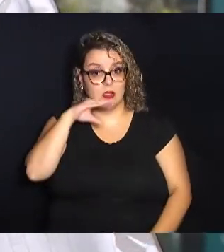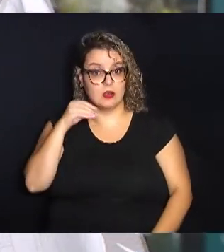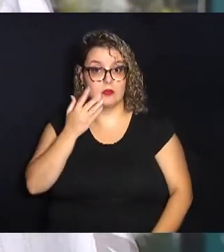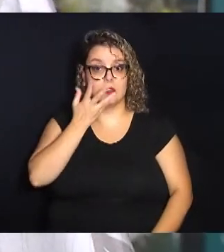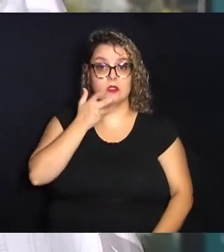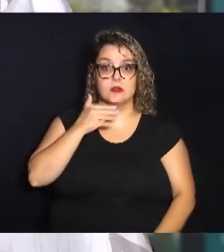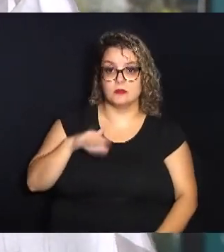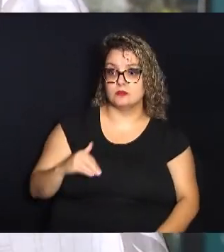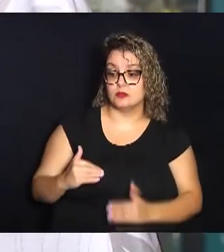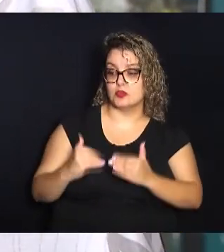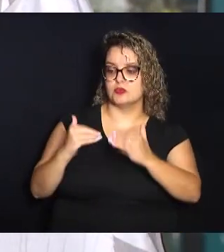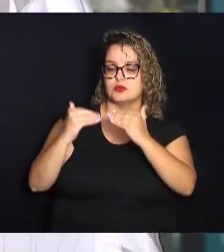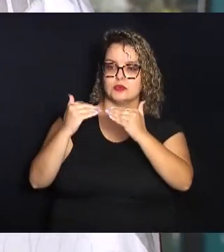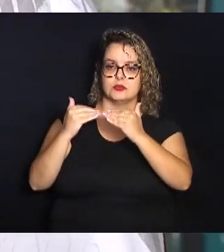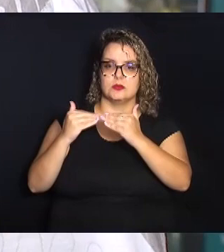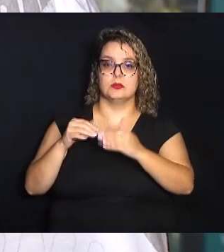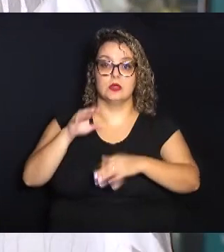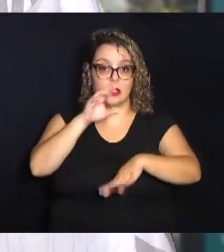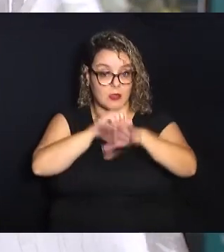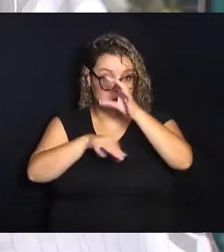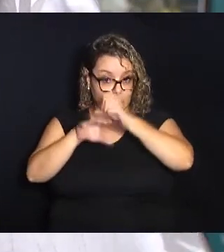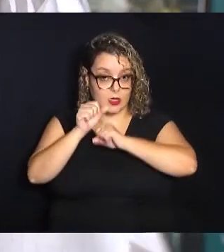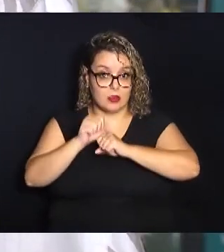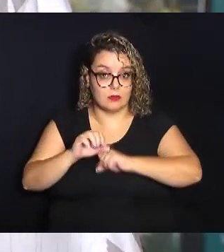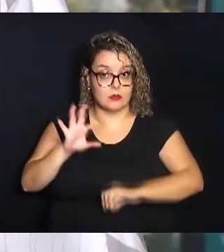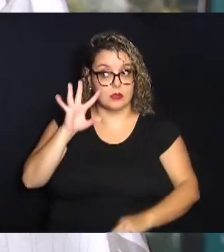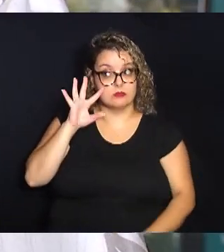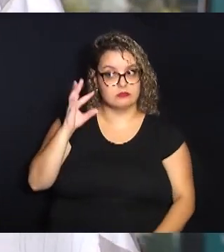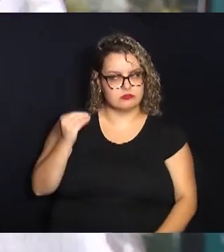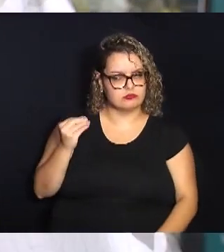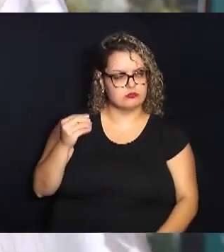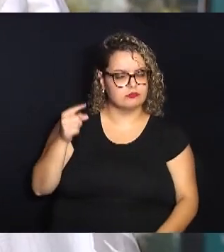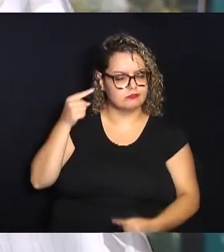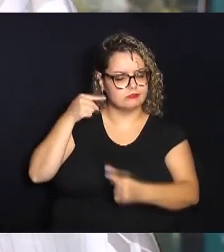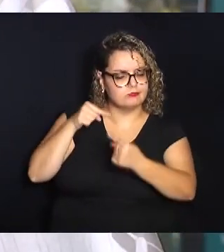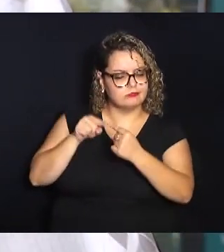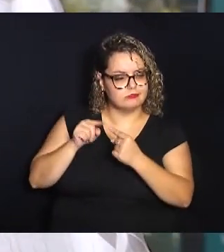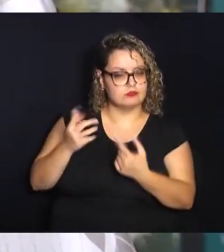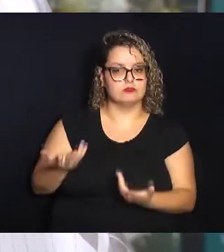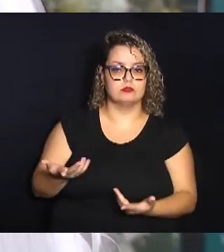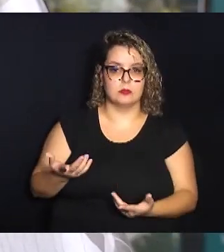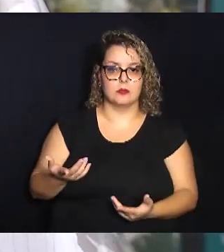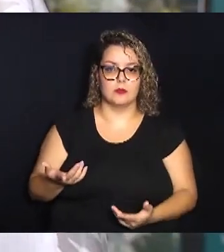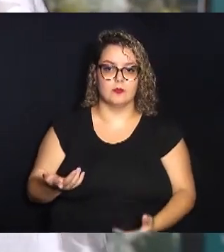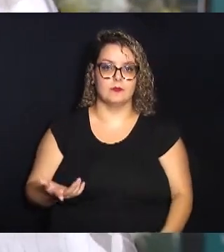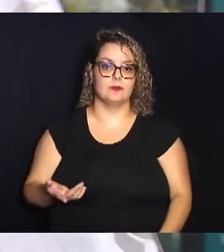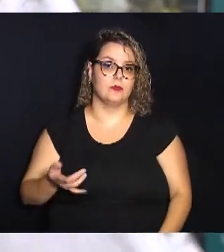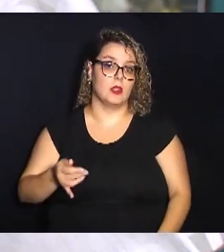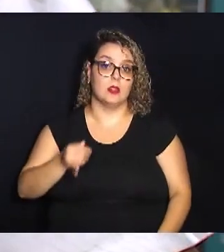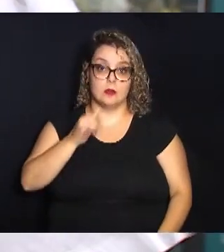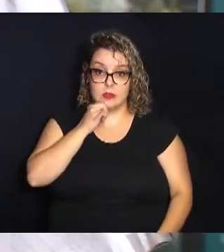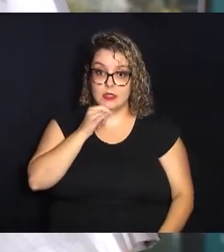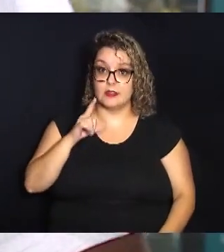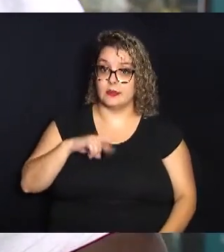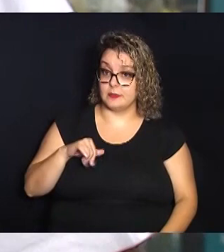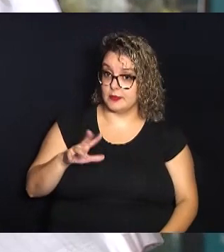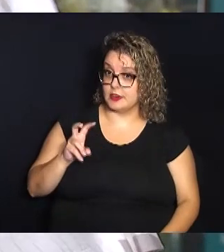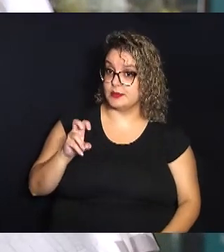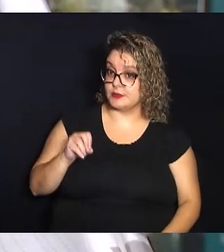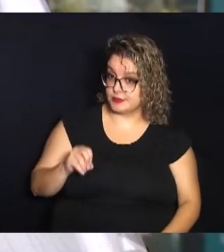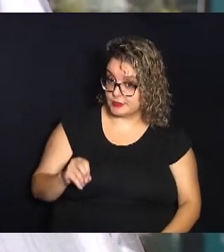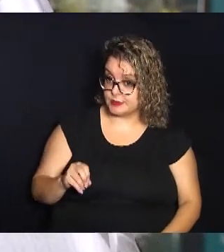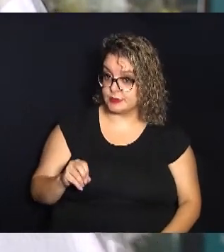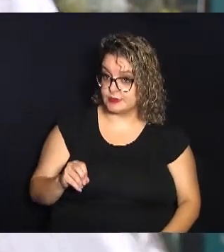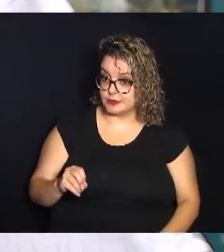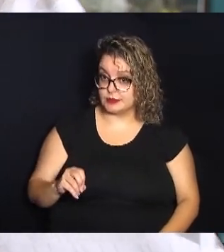adolescente a criança tá na fase de Formação estão aprendendo assimilando aí eu pego faz um paralelo que já tem